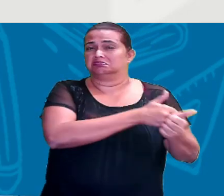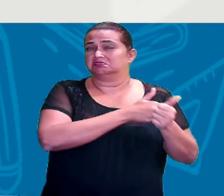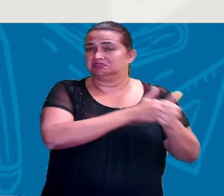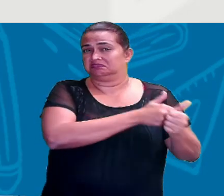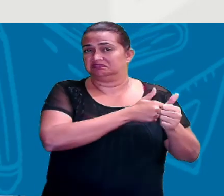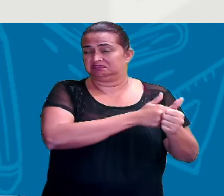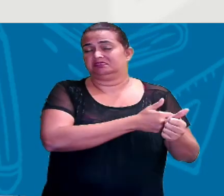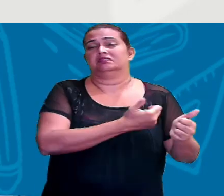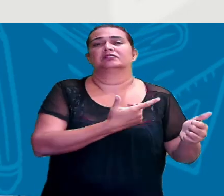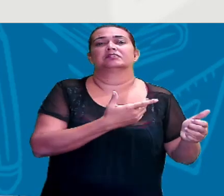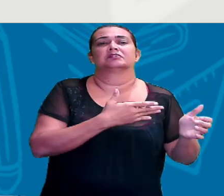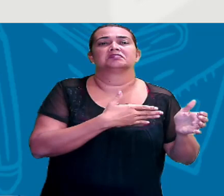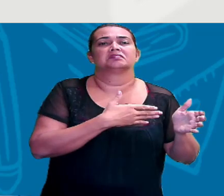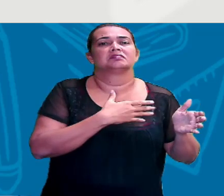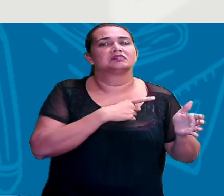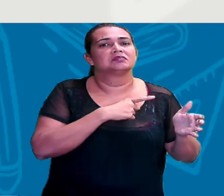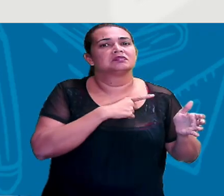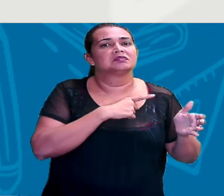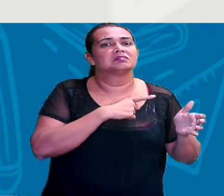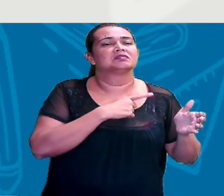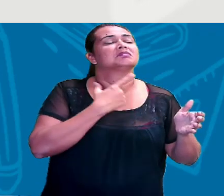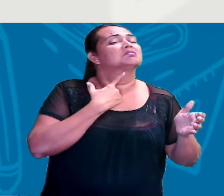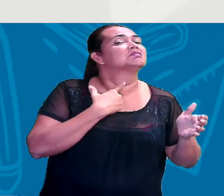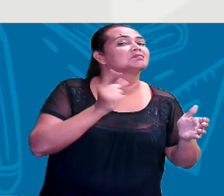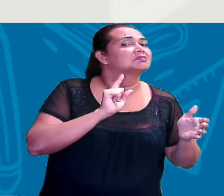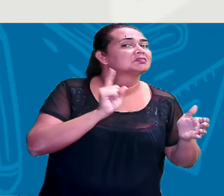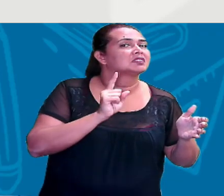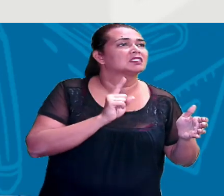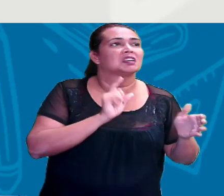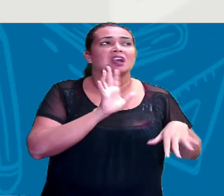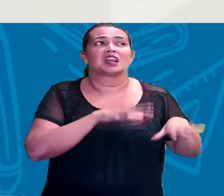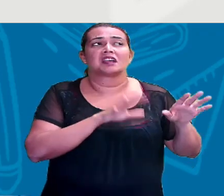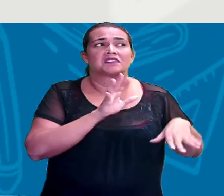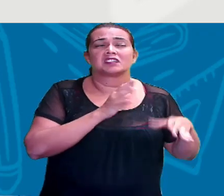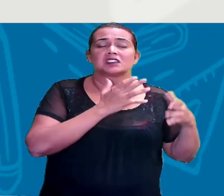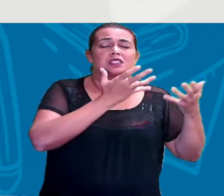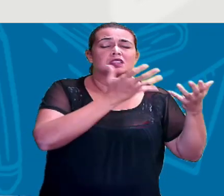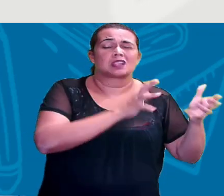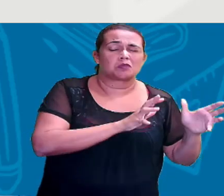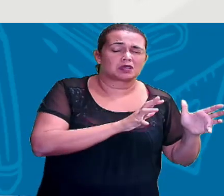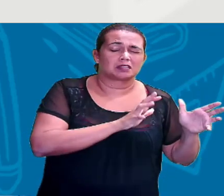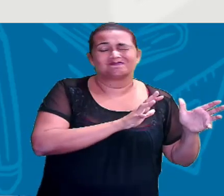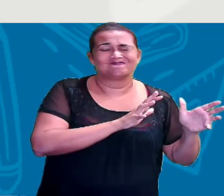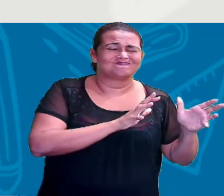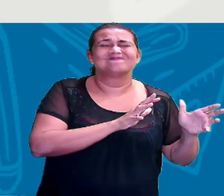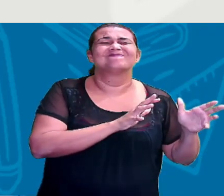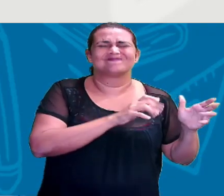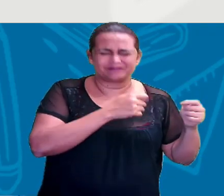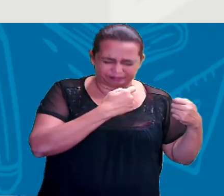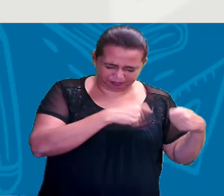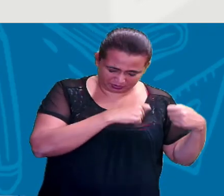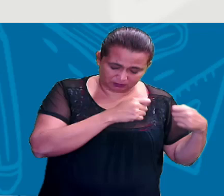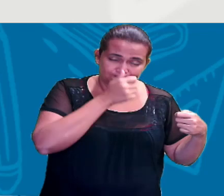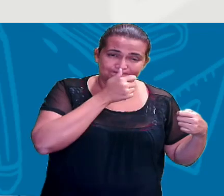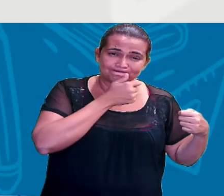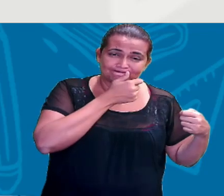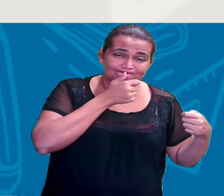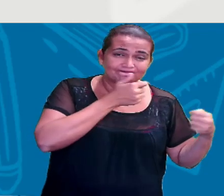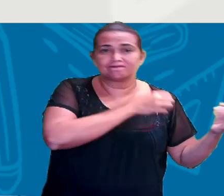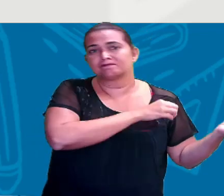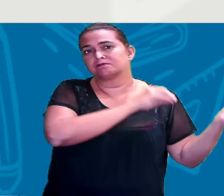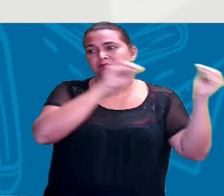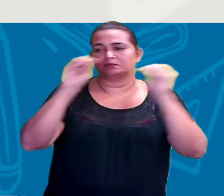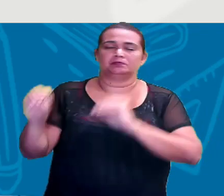tem que sair sem ser voluntariamente, né? Muitas vezes contra a vontade, e simplesmente ele não tem mais condições de ficar naquela região.